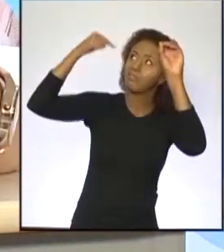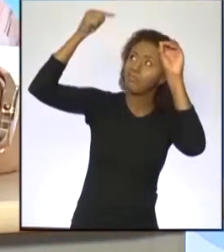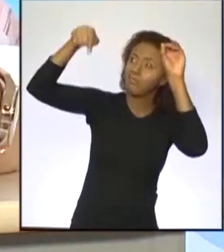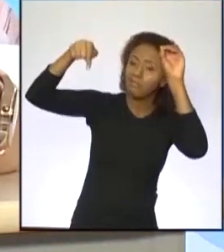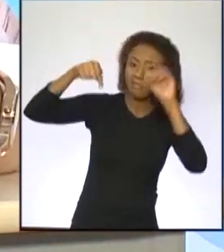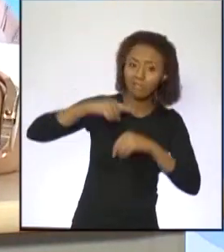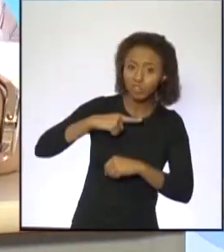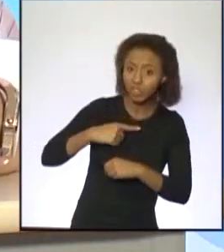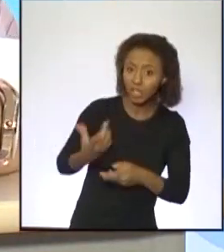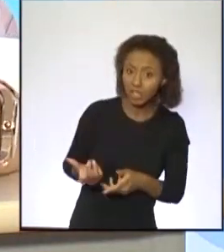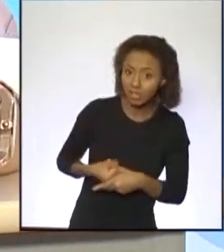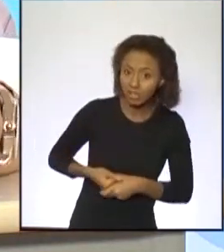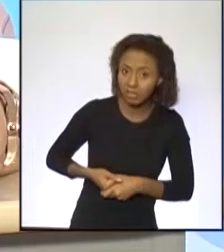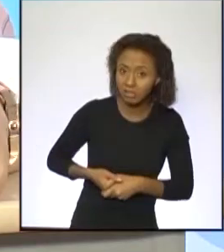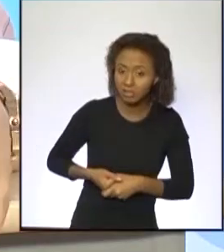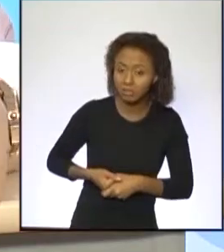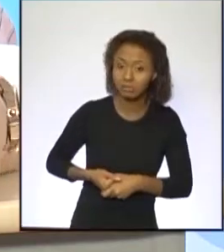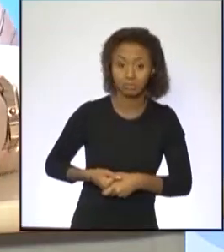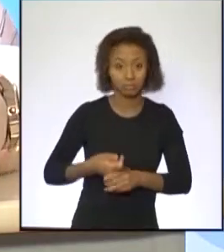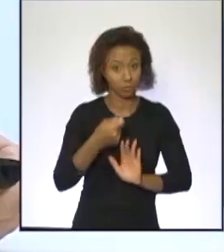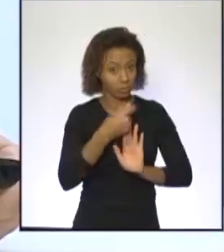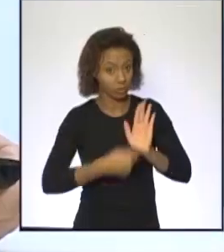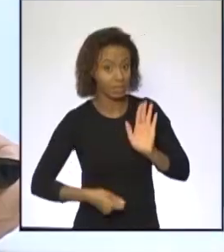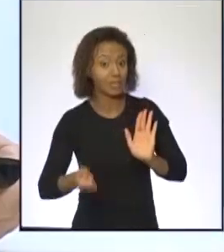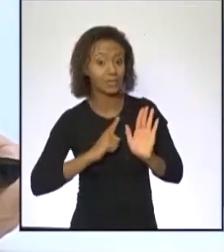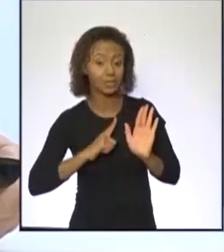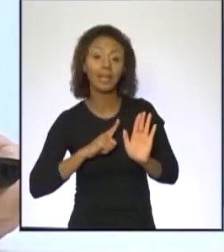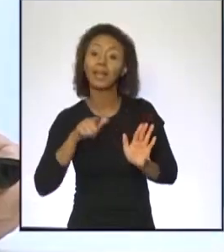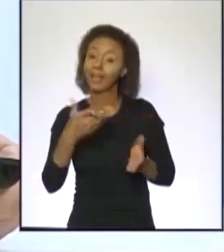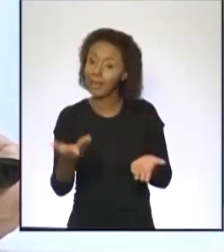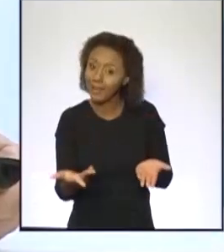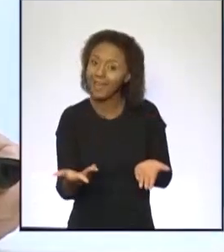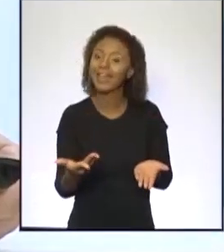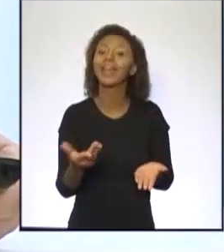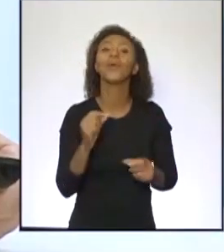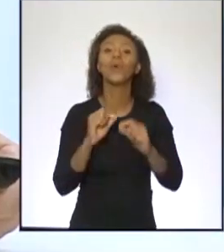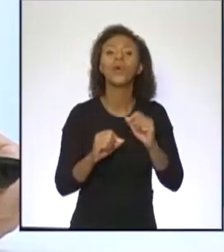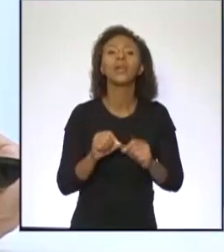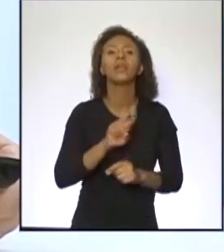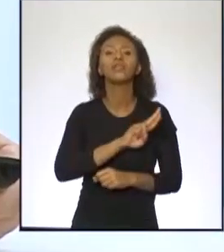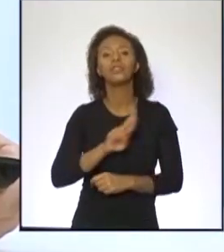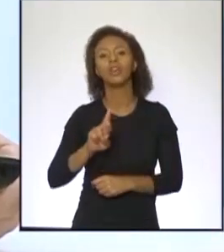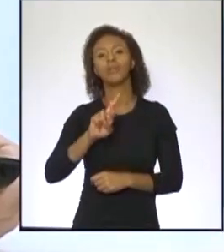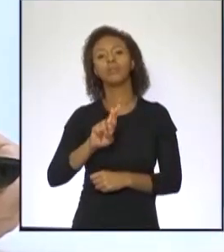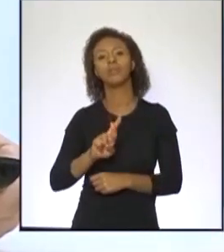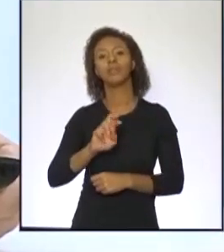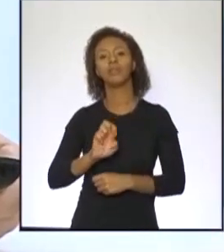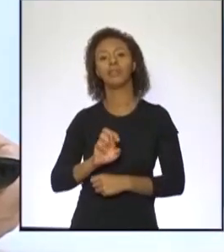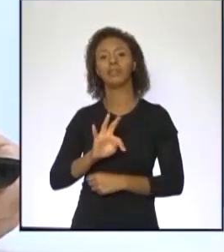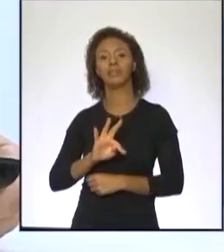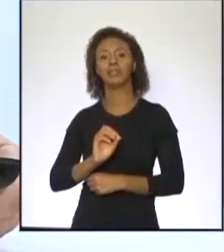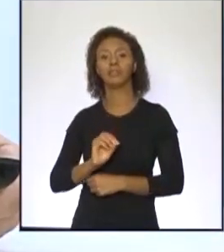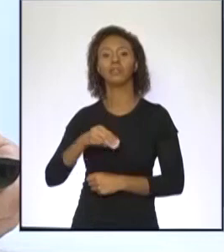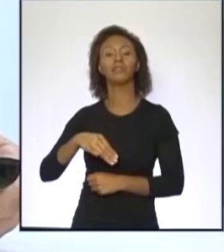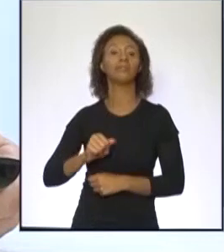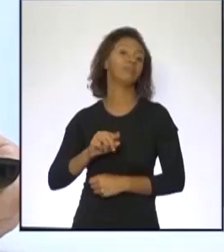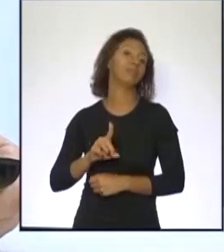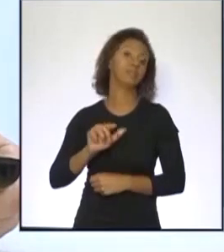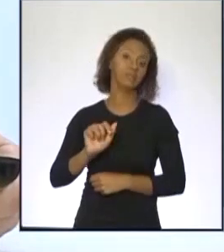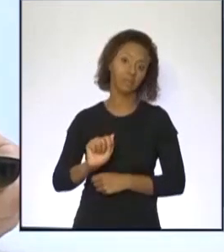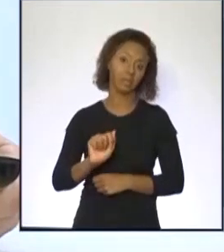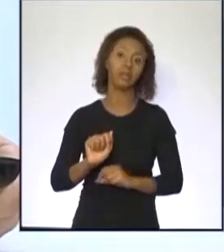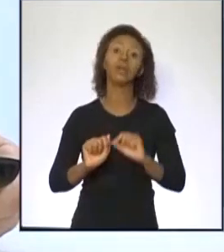trecho anterior. Isso. Tá certo? São, Ok. são as retomadas que As nós retomadas, chamamos, né, Roseli? justamente. As retomadas do próprio